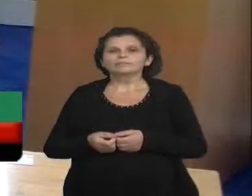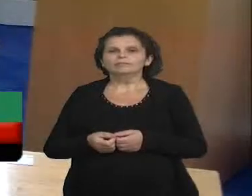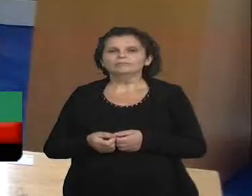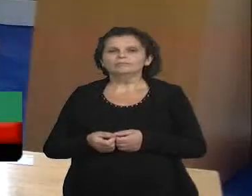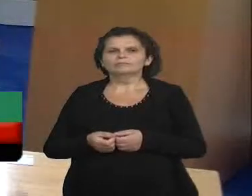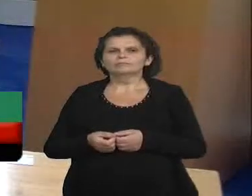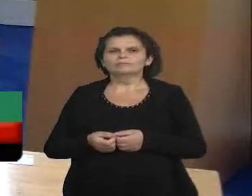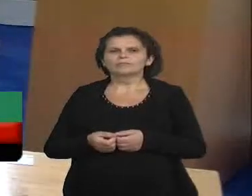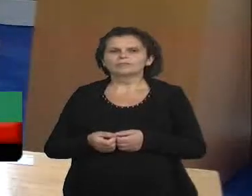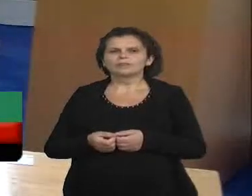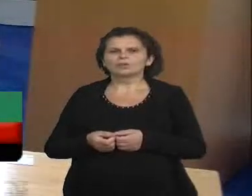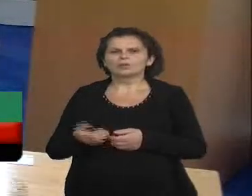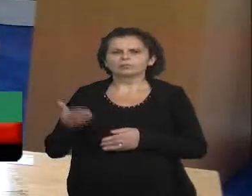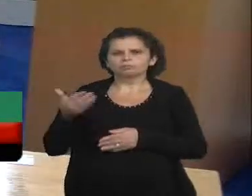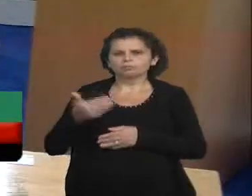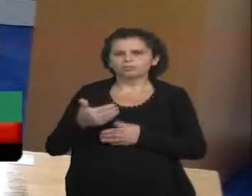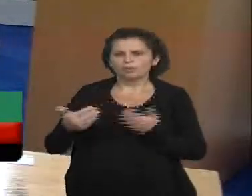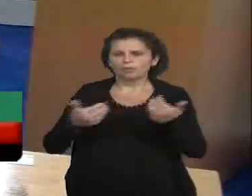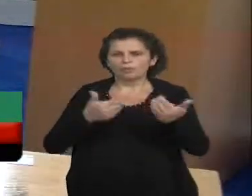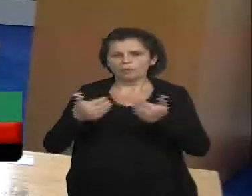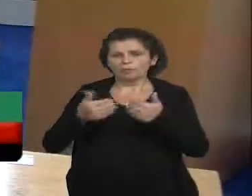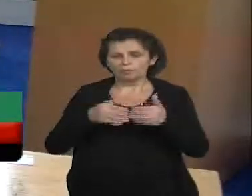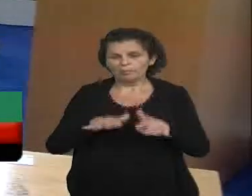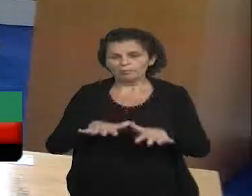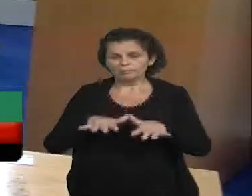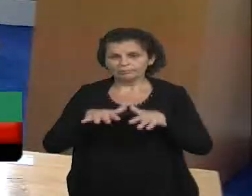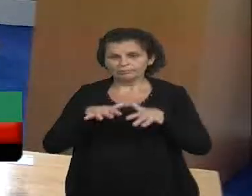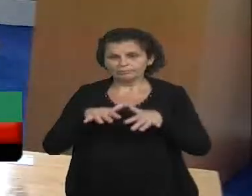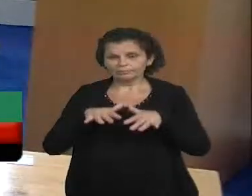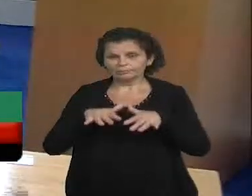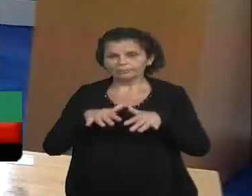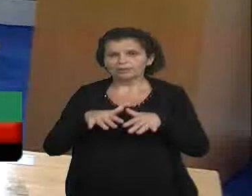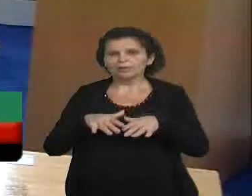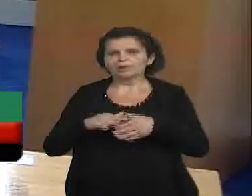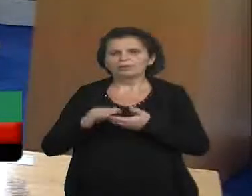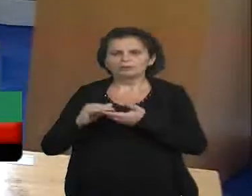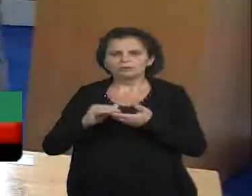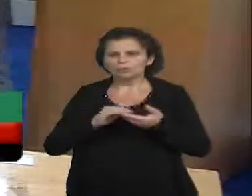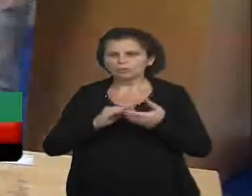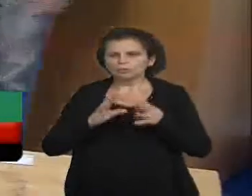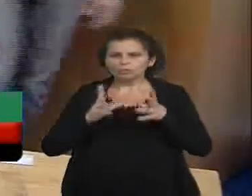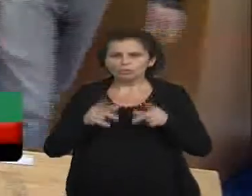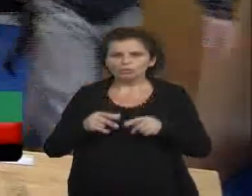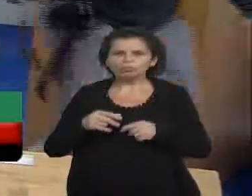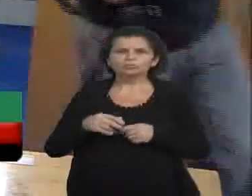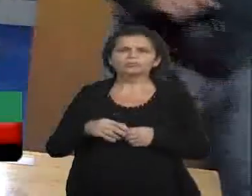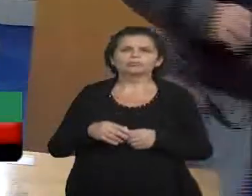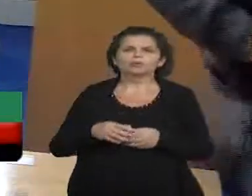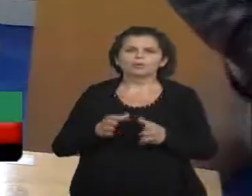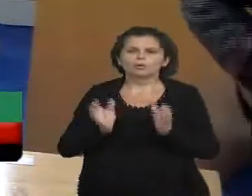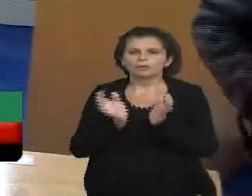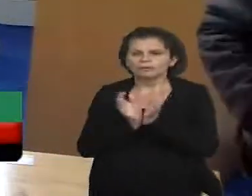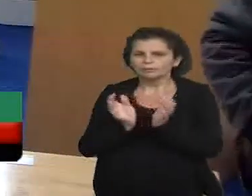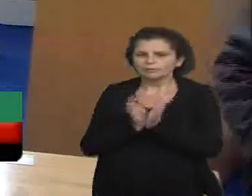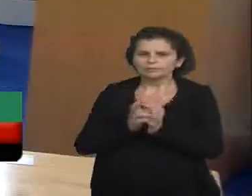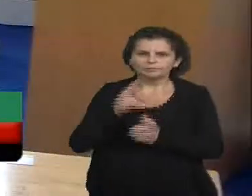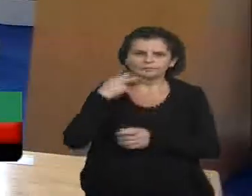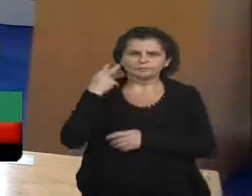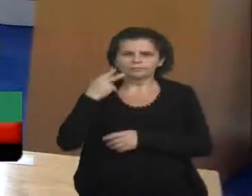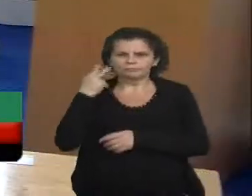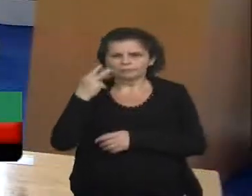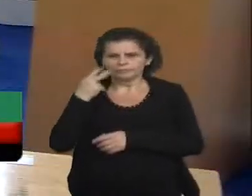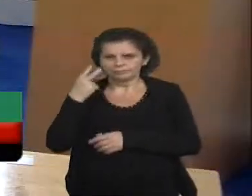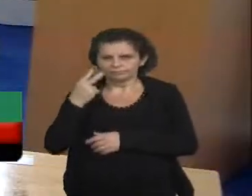os que fazem presente na sessão. Saudar a assessoria dos senhores vereadores.